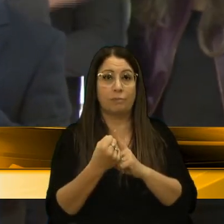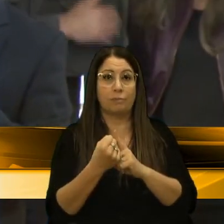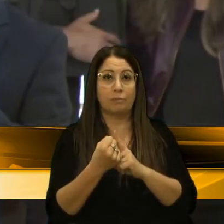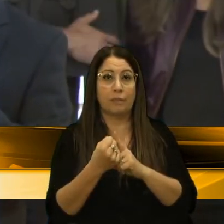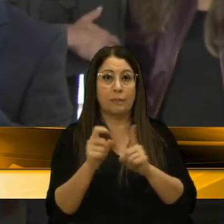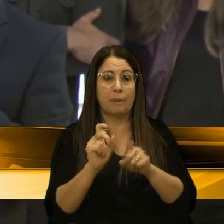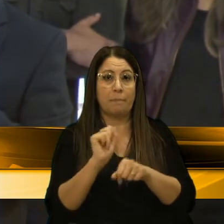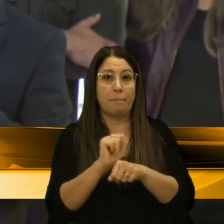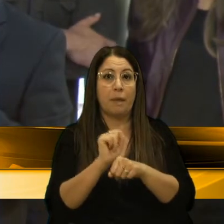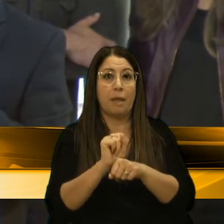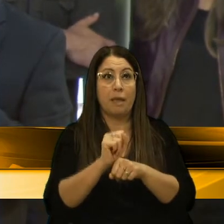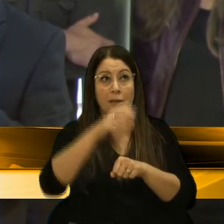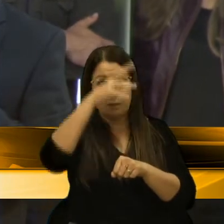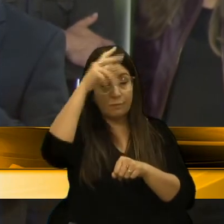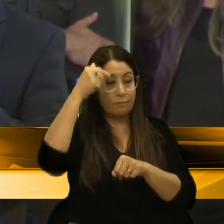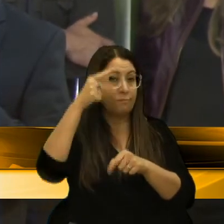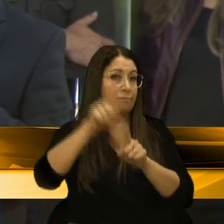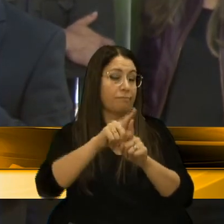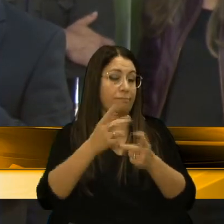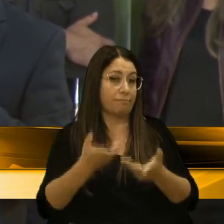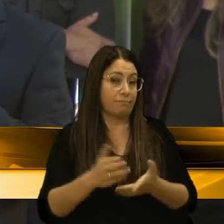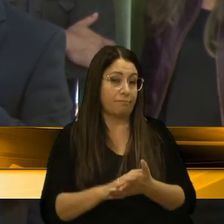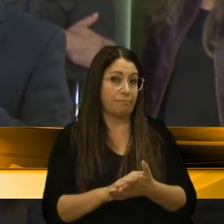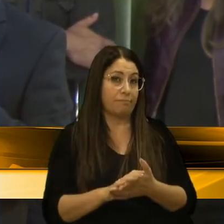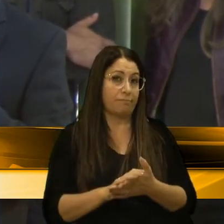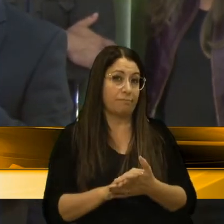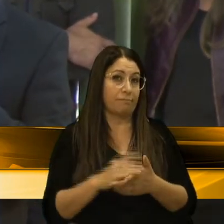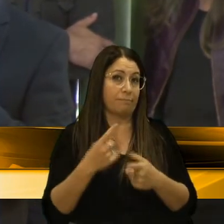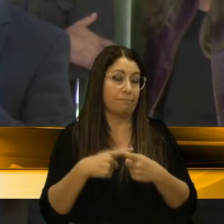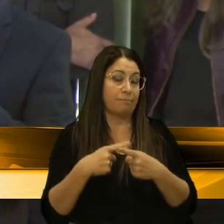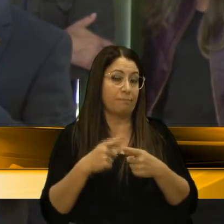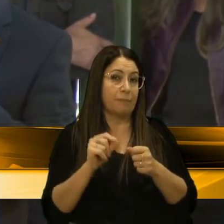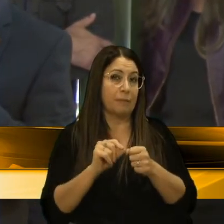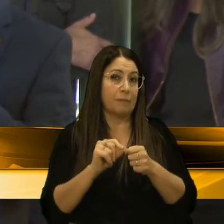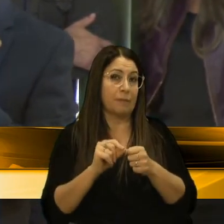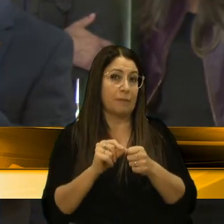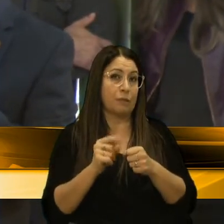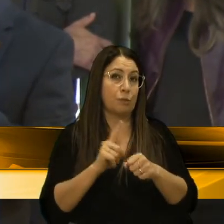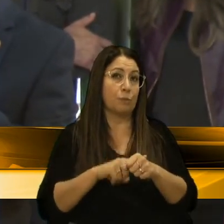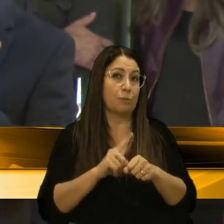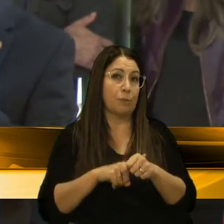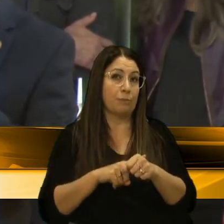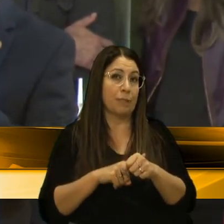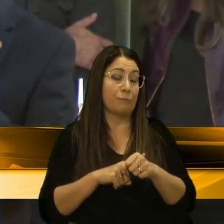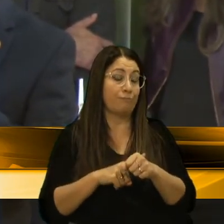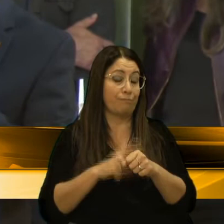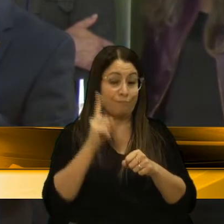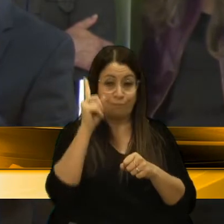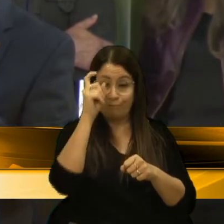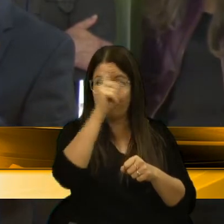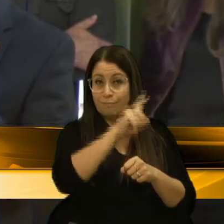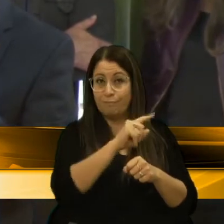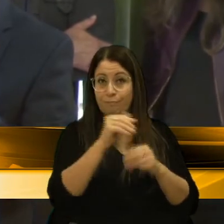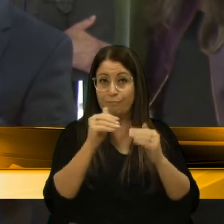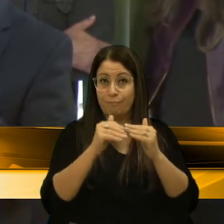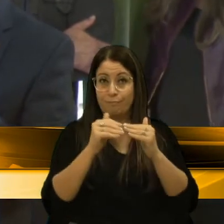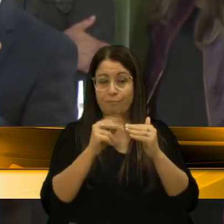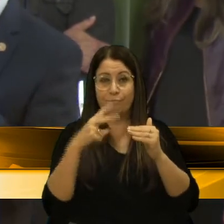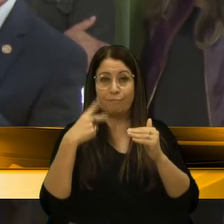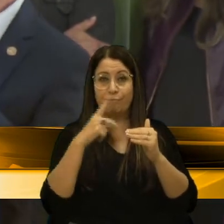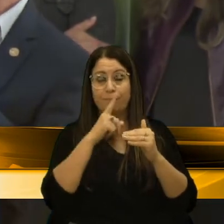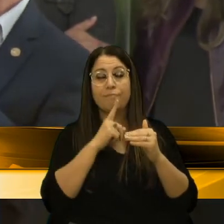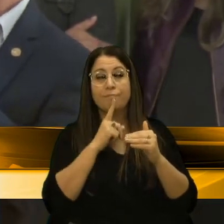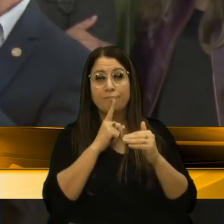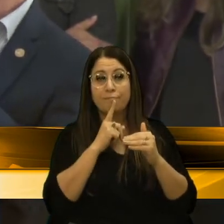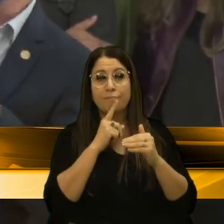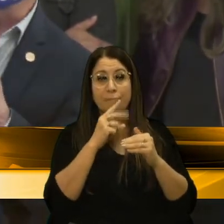Poder Executivo também. Porque ele foi feito num momento extremamente crítico, e concordo com o vereador Meneguzzi, que foi